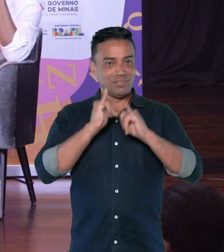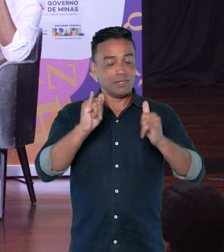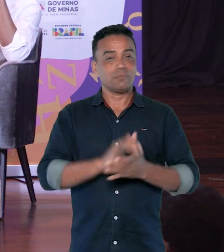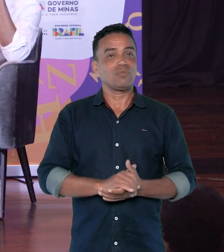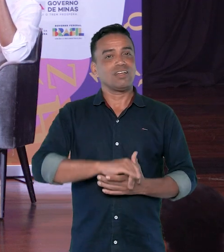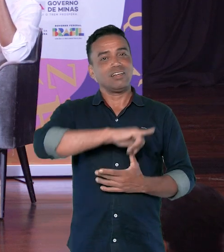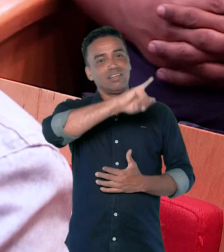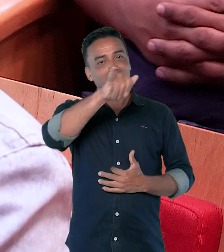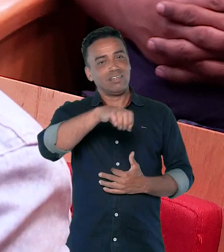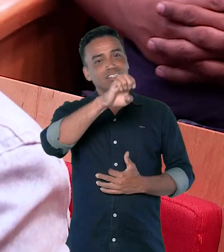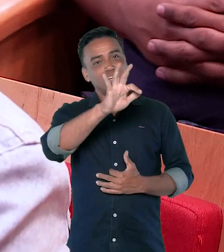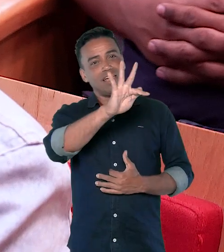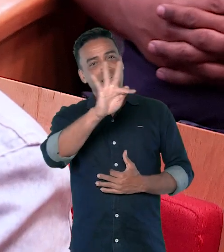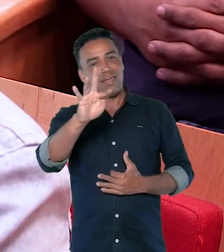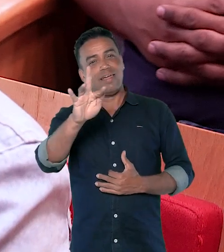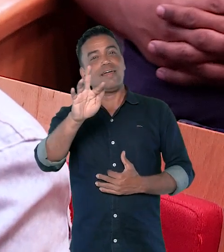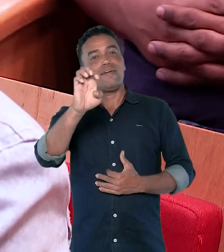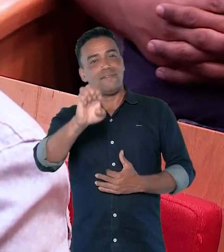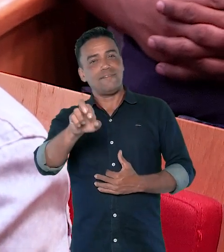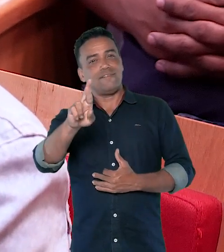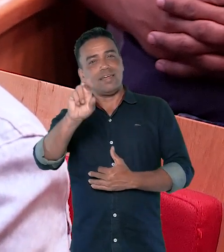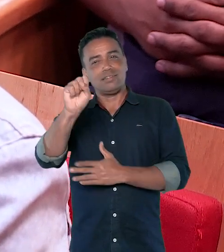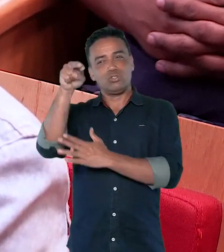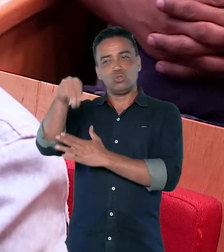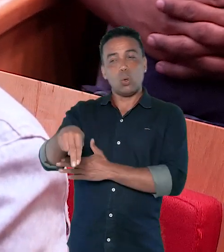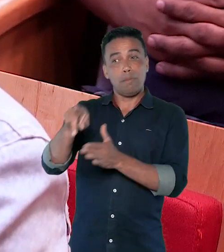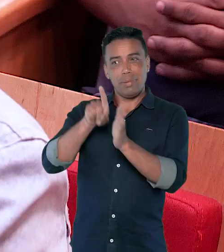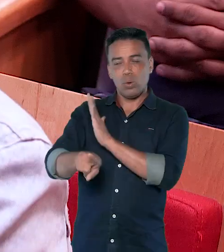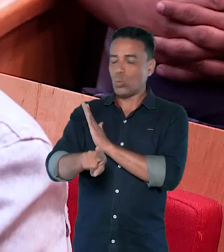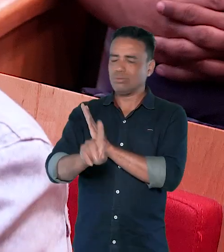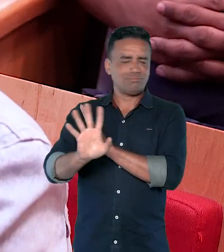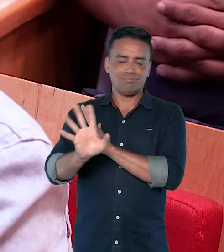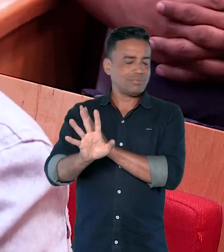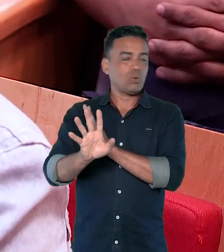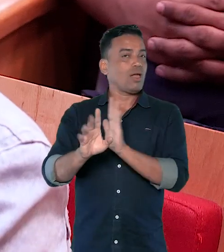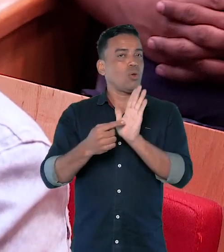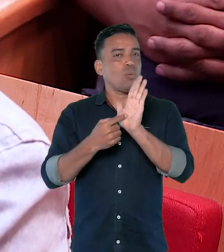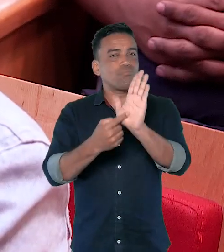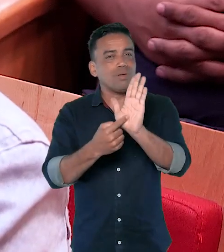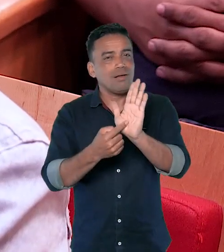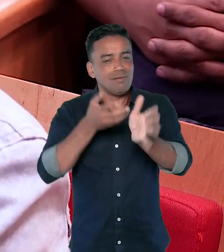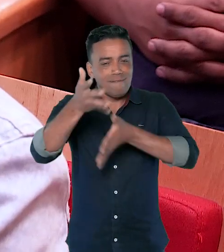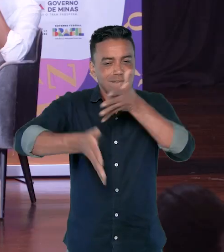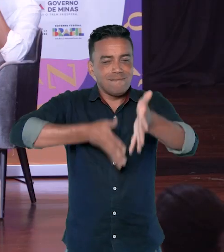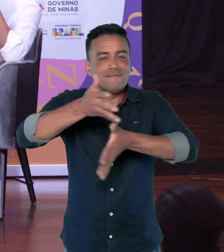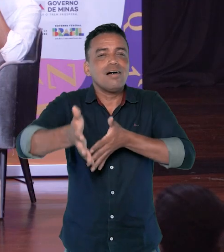Jefferson, não sei nem se eu quero fazer uma pergunta. Eu quero declarar minha profunda admiração.